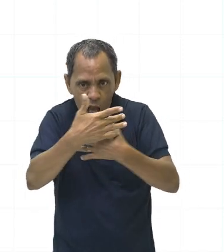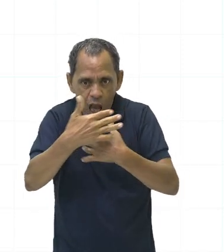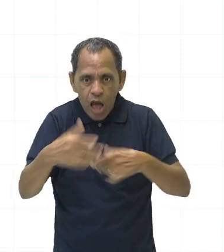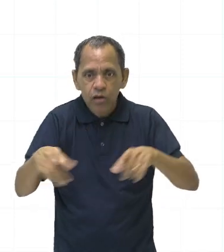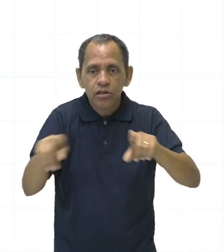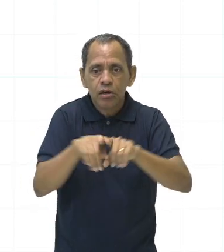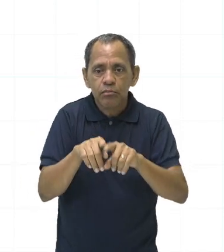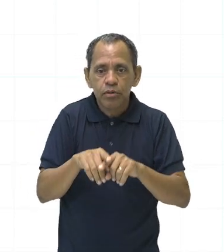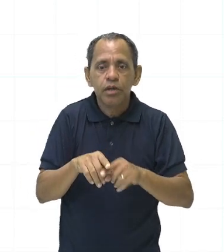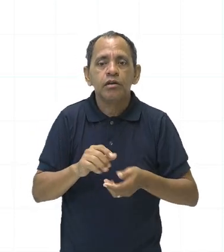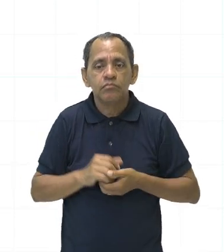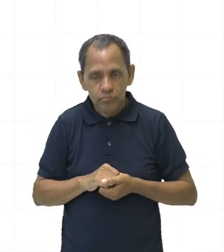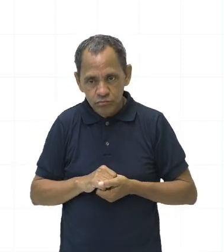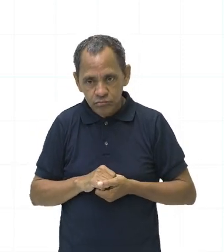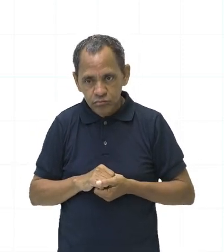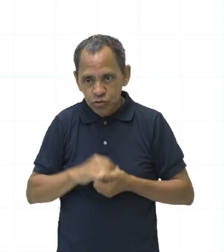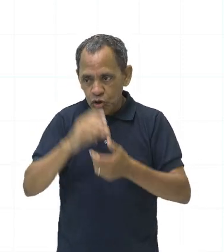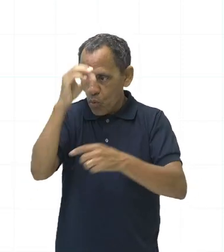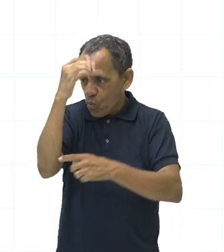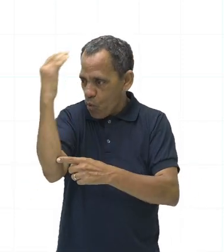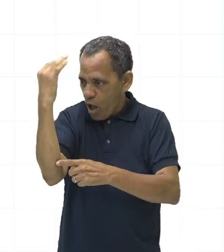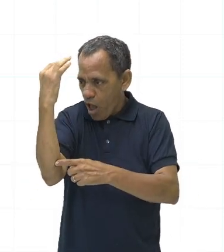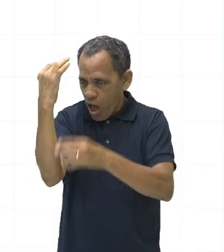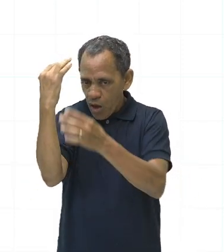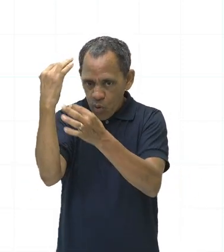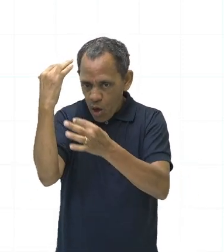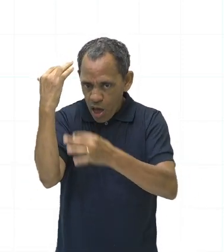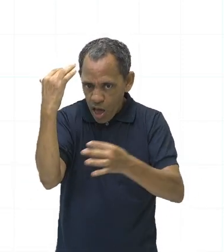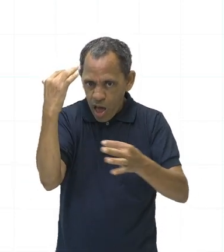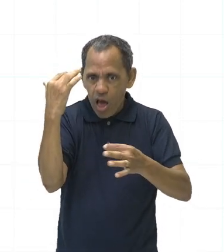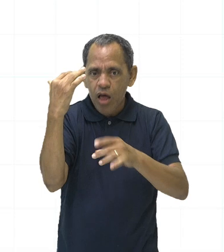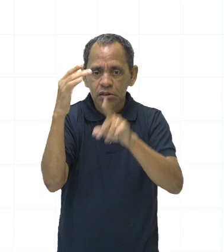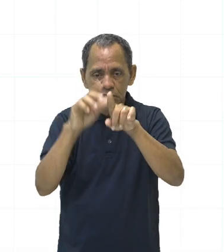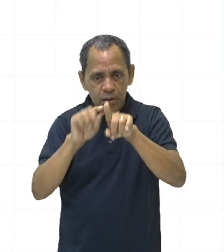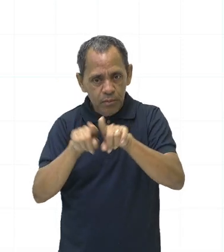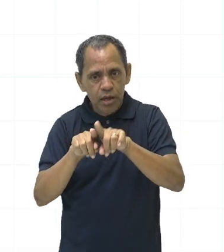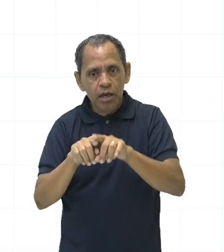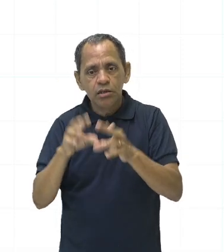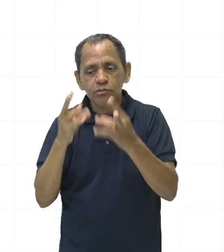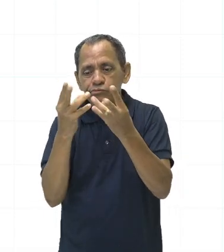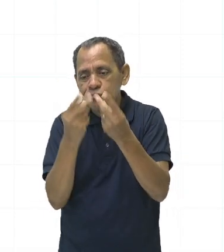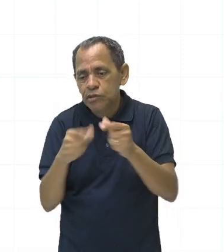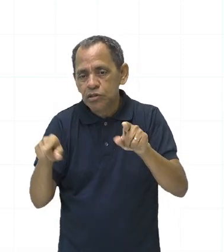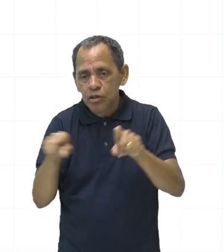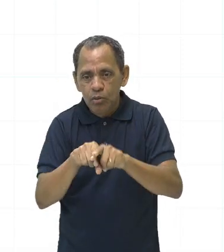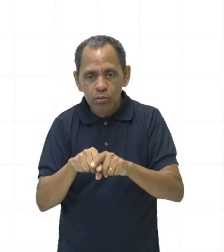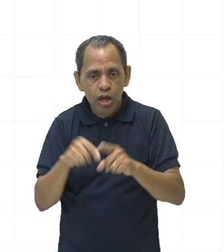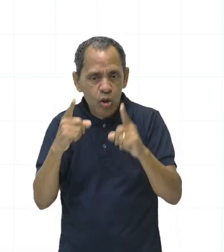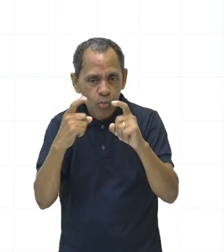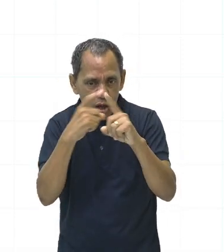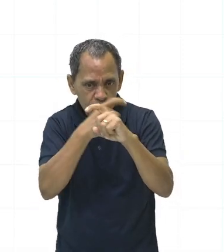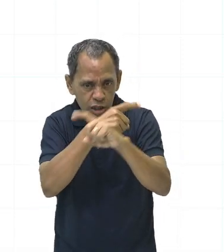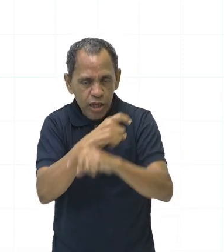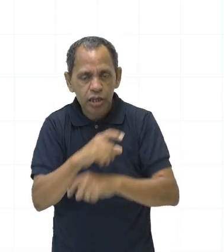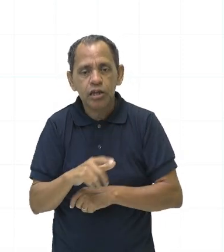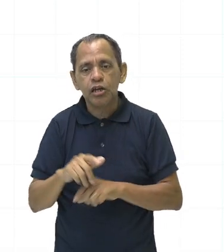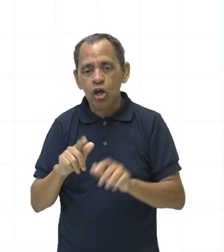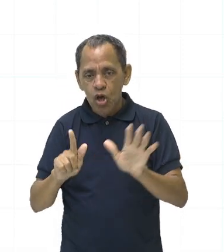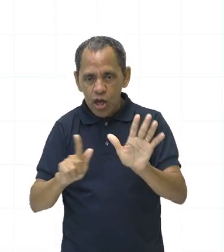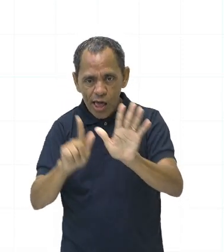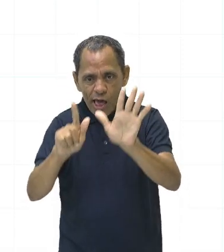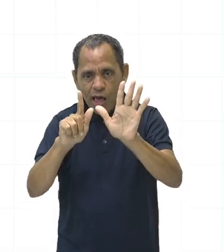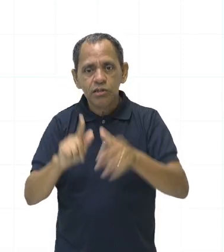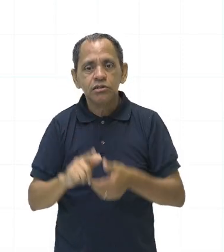em decomposição, bactérias, fungos, compostos orgânicos, como, por exemplo, gás sulfídricos e